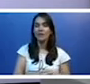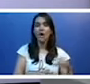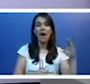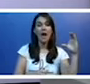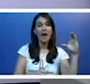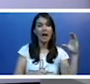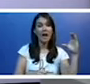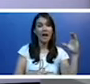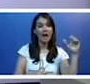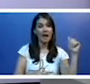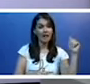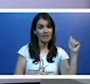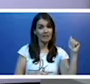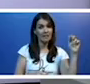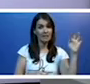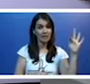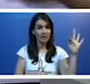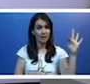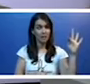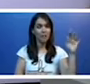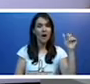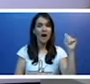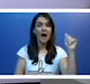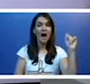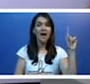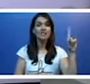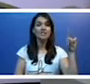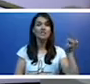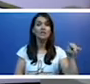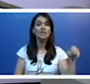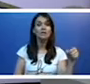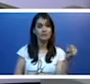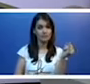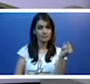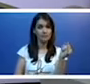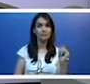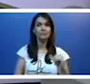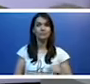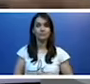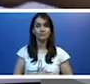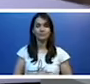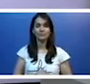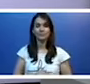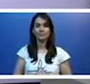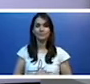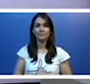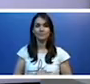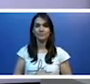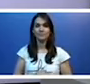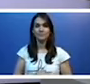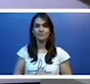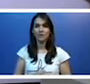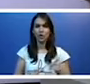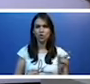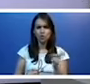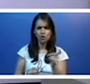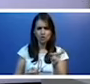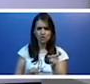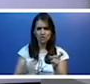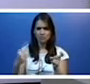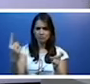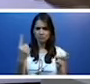né cateto adyacente al que o ângulo tente e eu te atendi e esse x aqui em